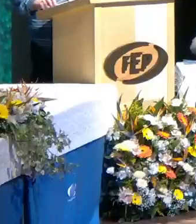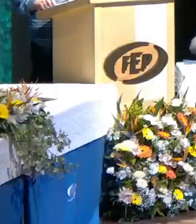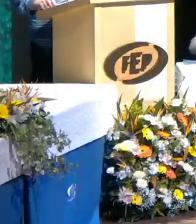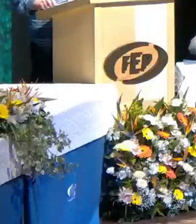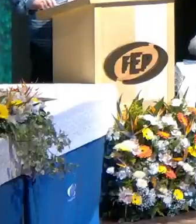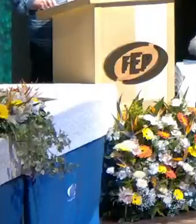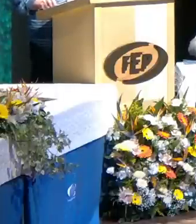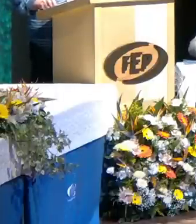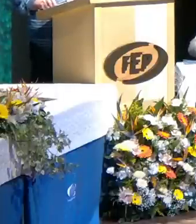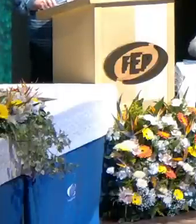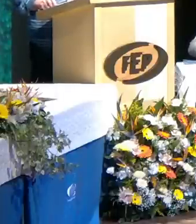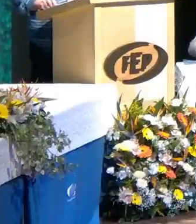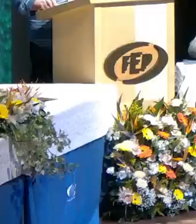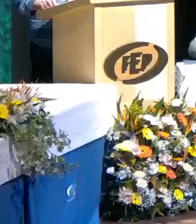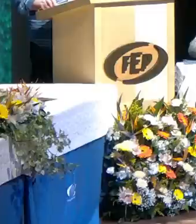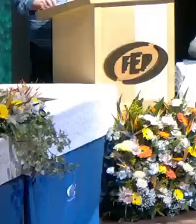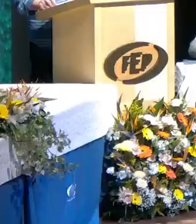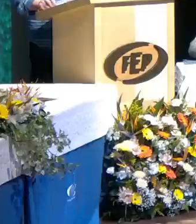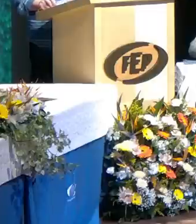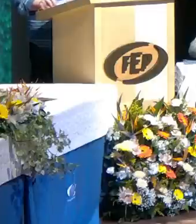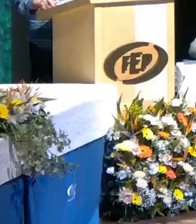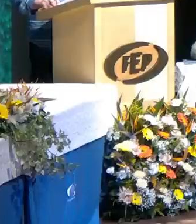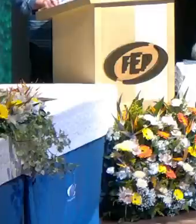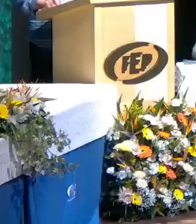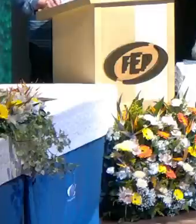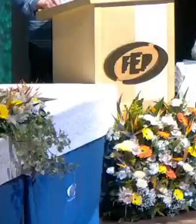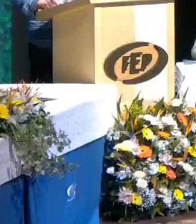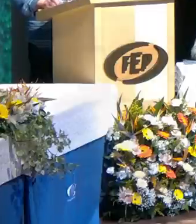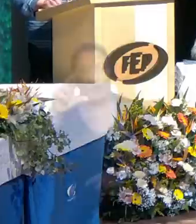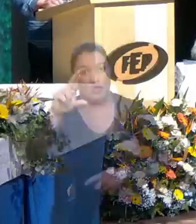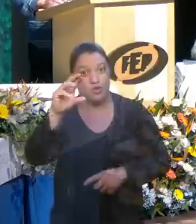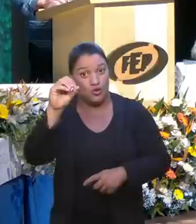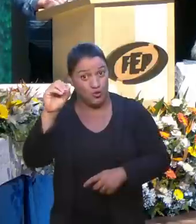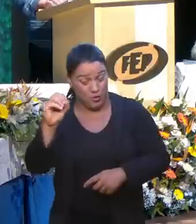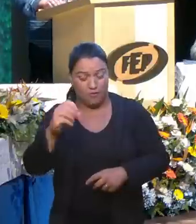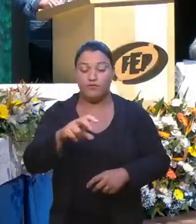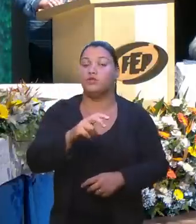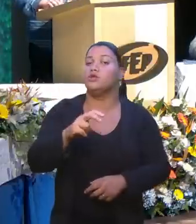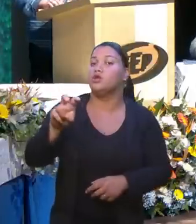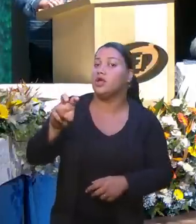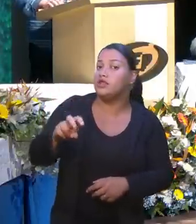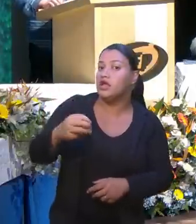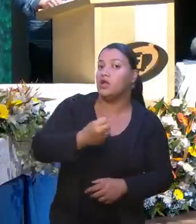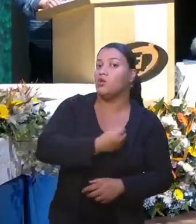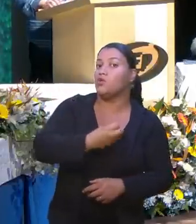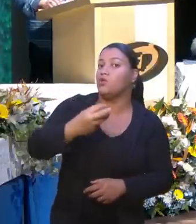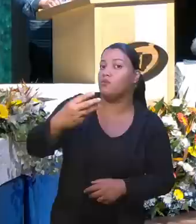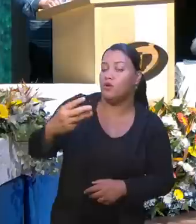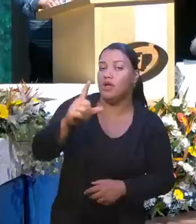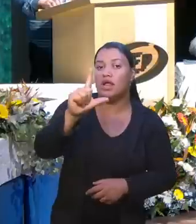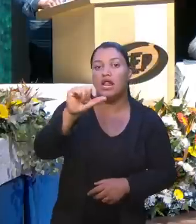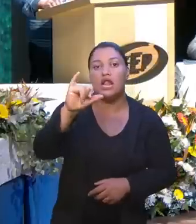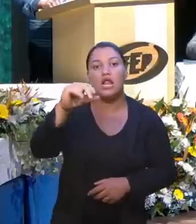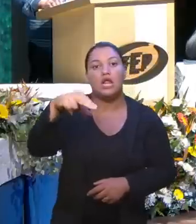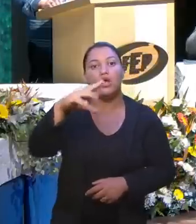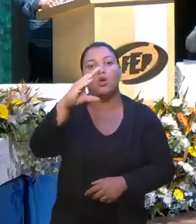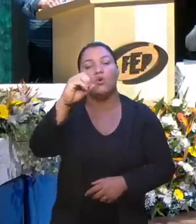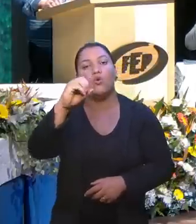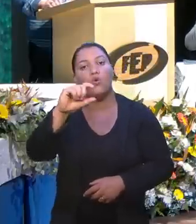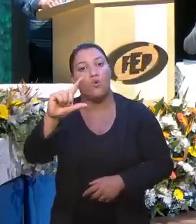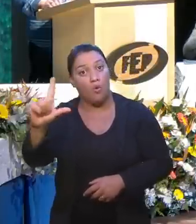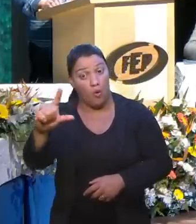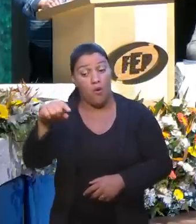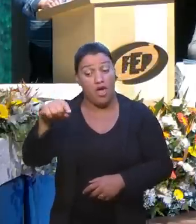Então, na cadeira número 1, Alessandro Viana Vieira de Paula. Na cadeira número 3, Lincoln Barros de Souza,